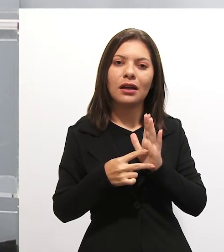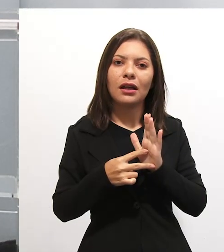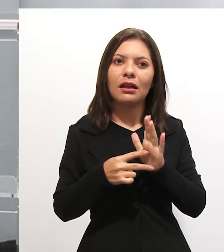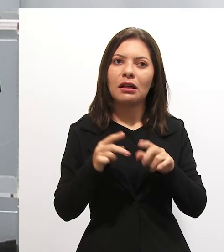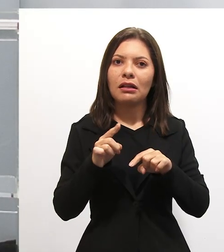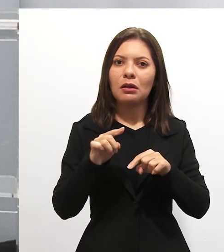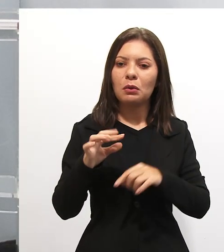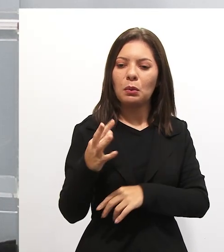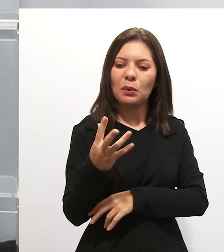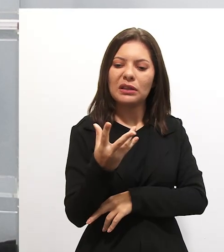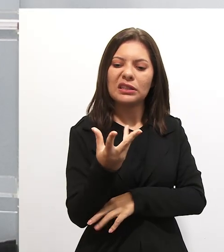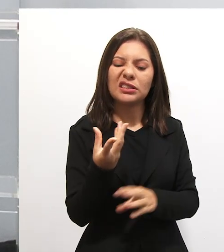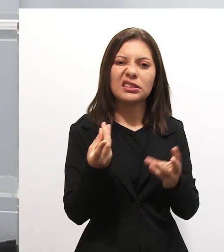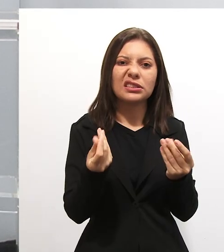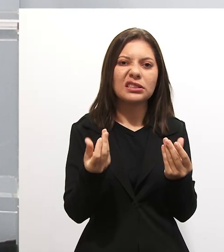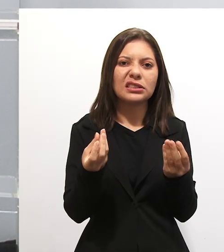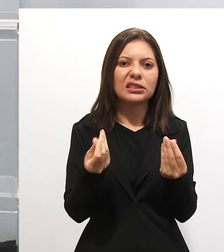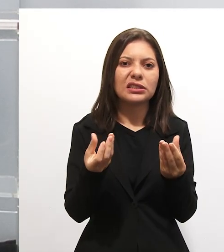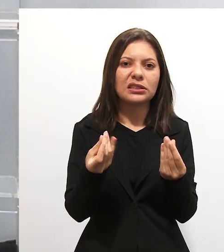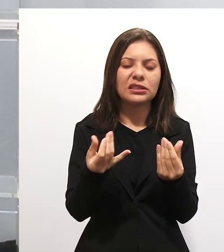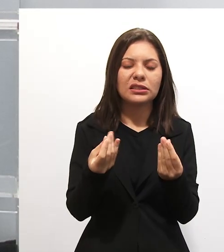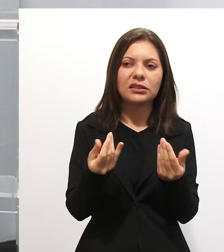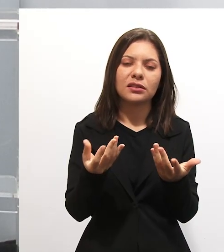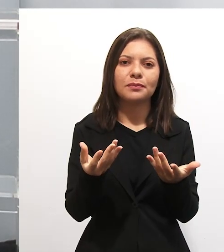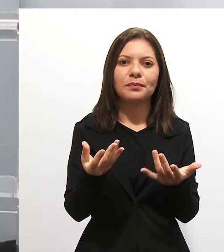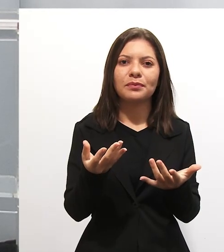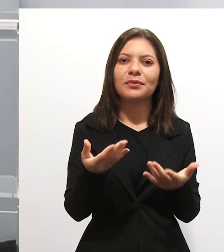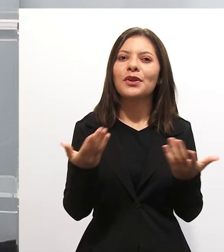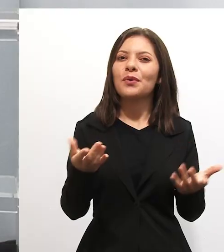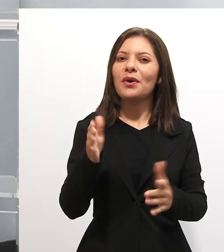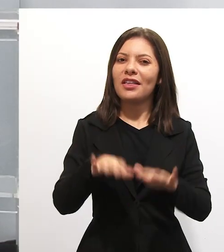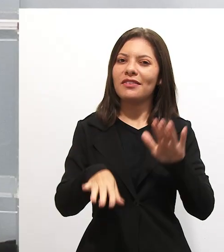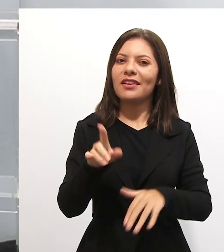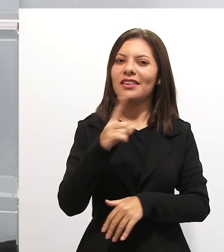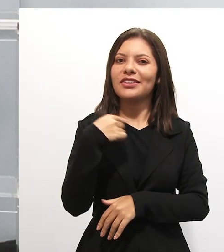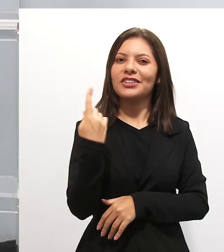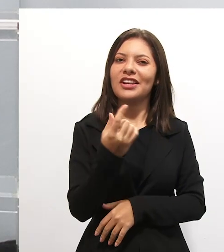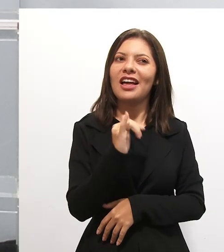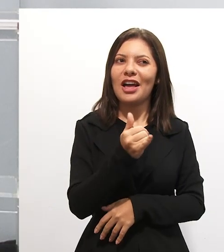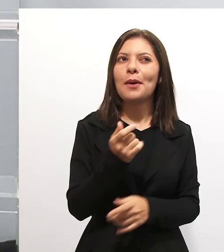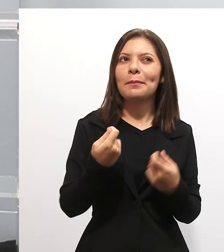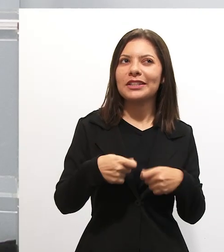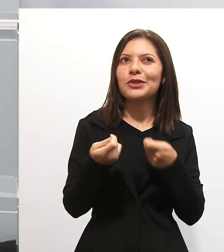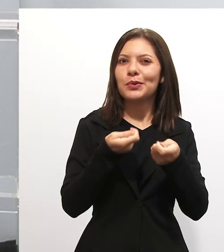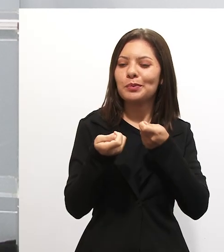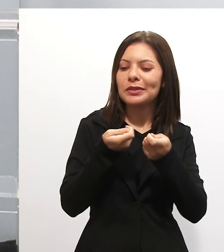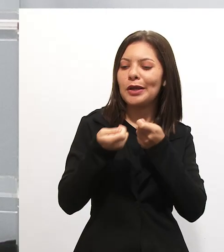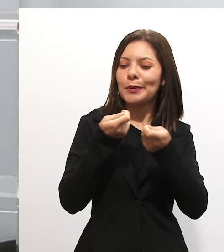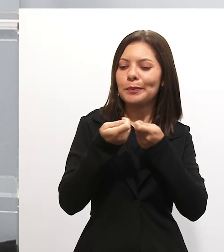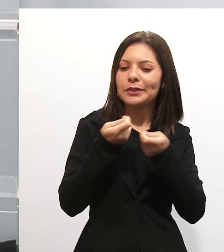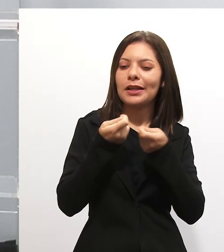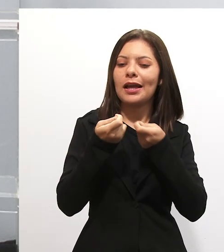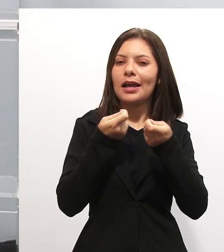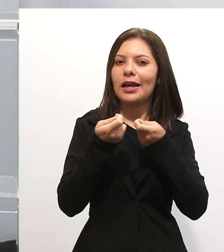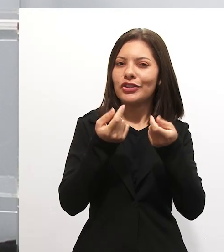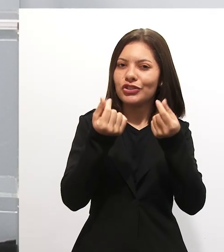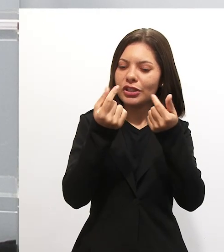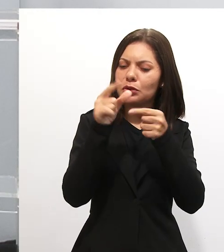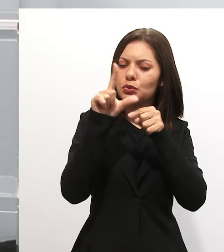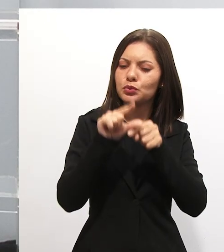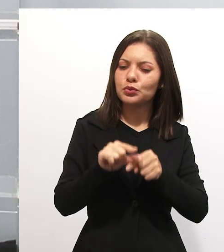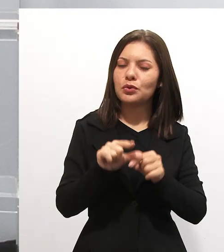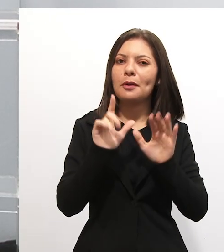Então, muito cuidado. Às vezes a gente fica assim, não, vamos economizar, vamos enxugar esse gasto. E a gente pode ter